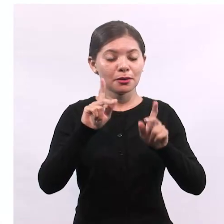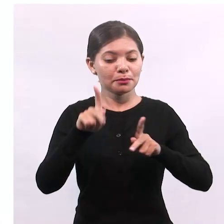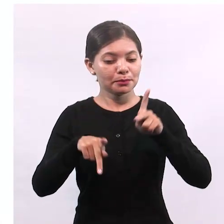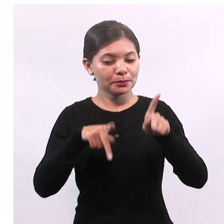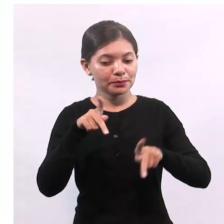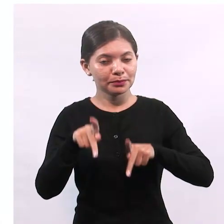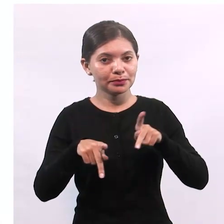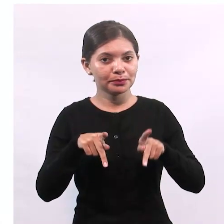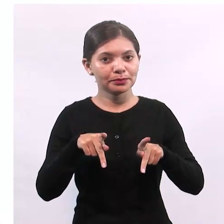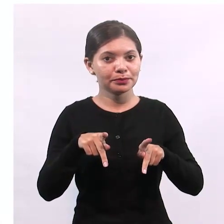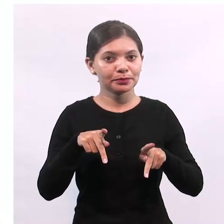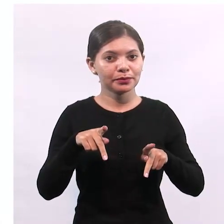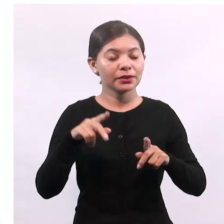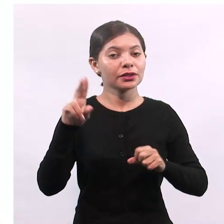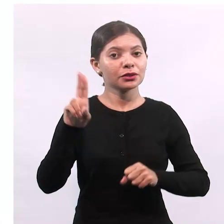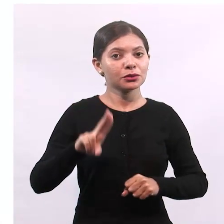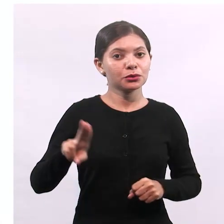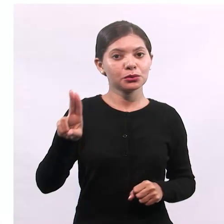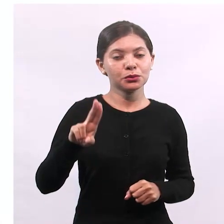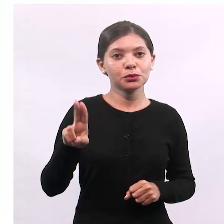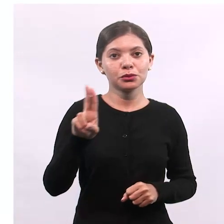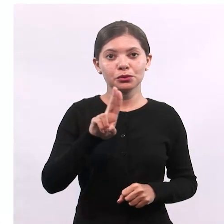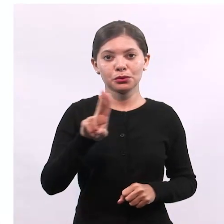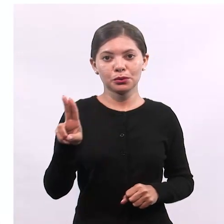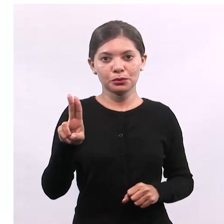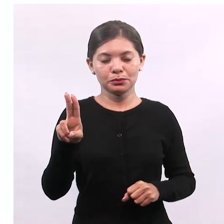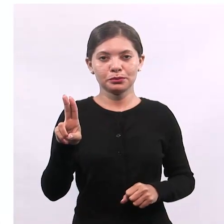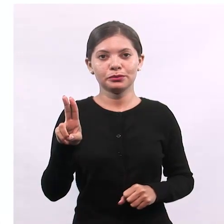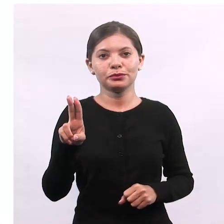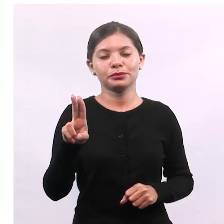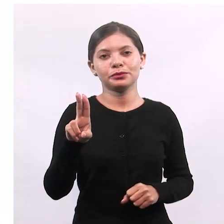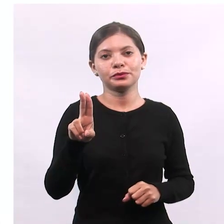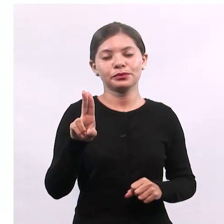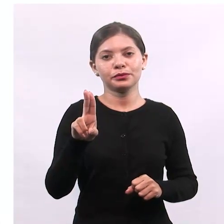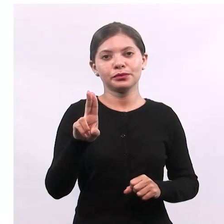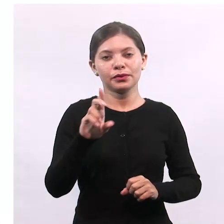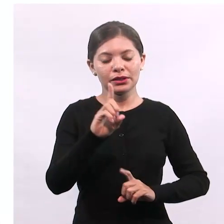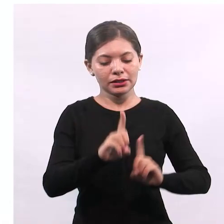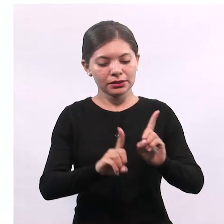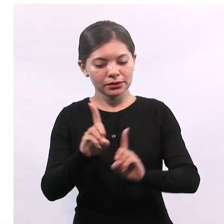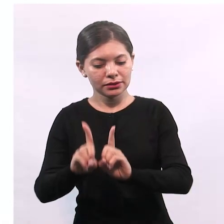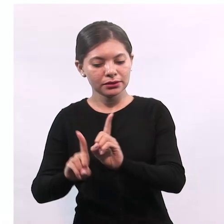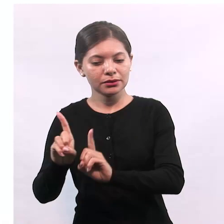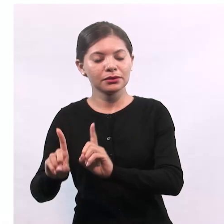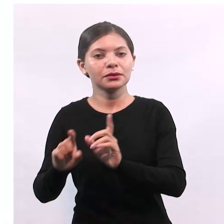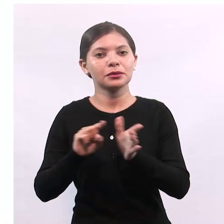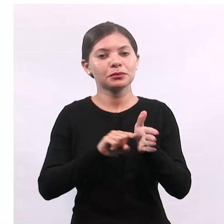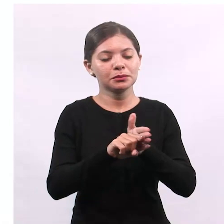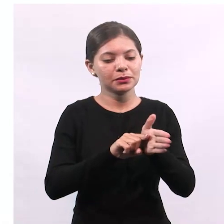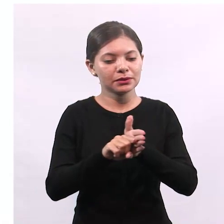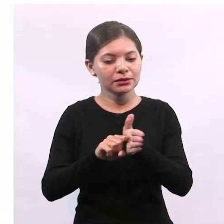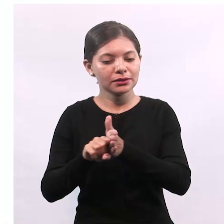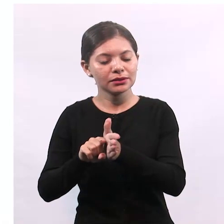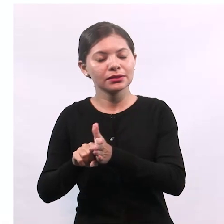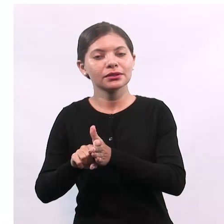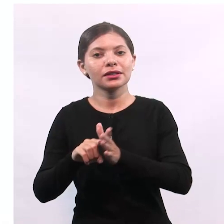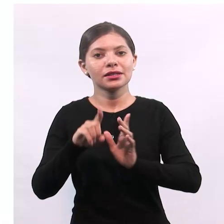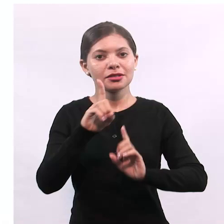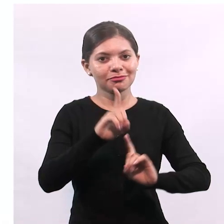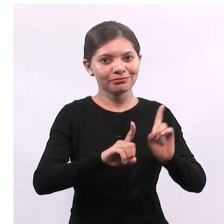por isso que a gente usa a terminologia senso porque é uma pesquisa censitária envolvendo